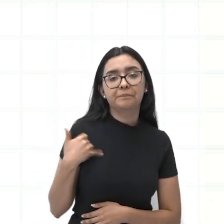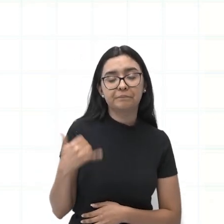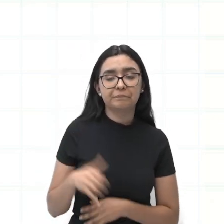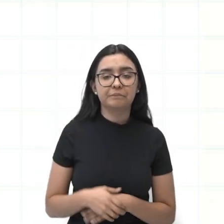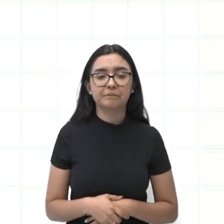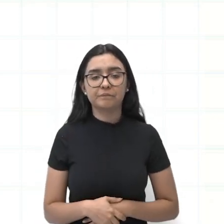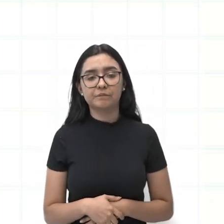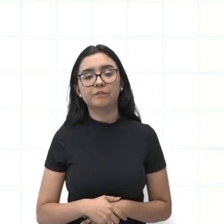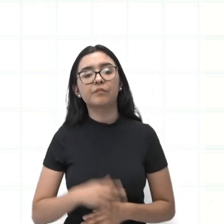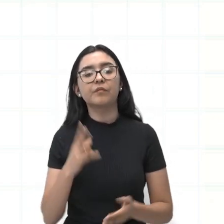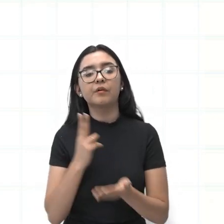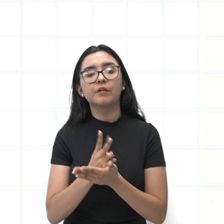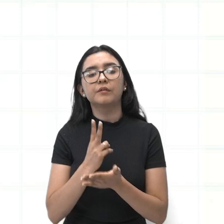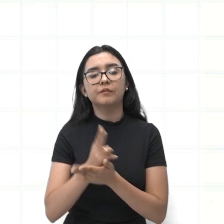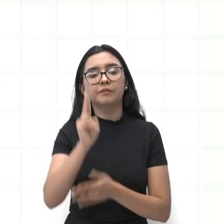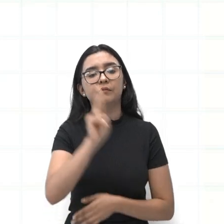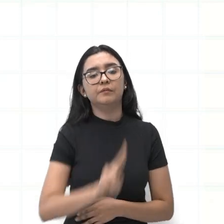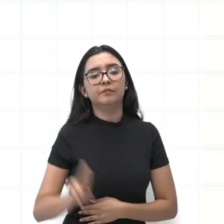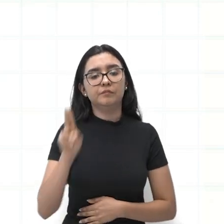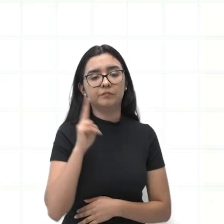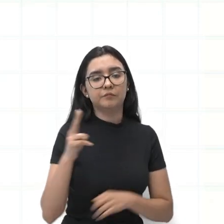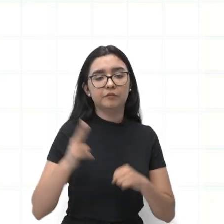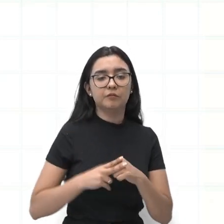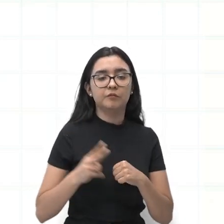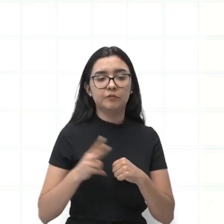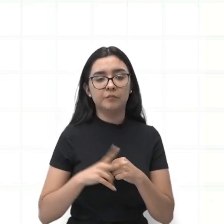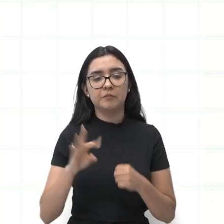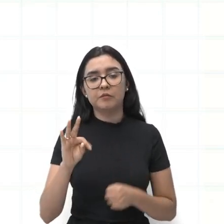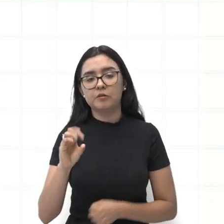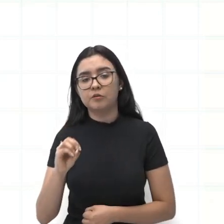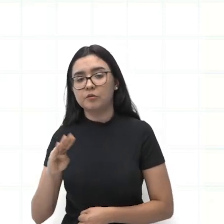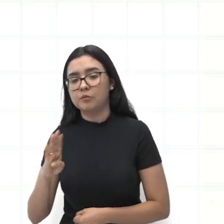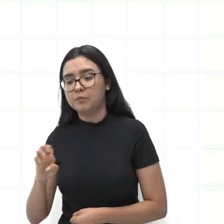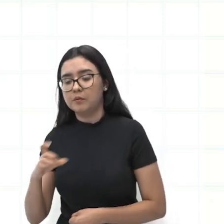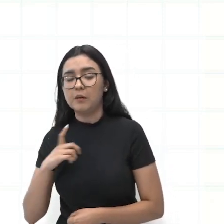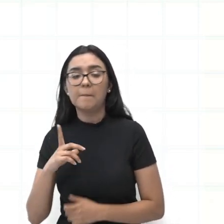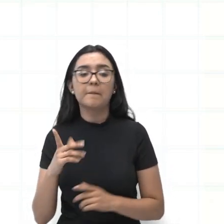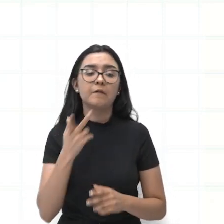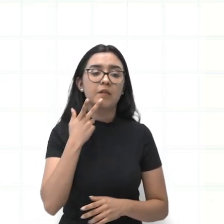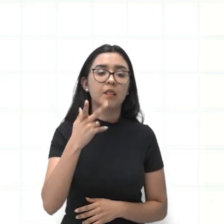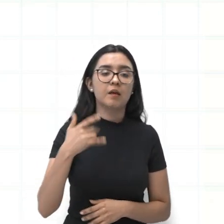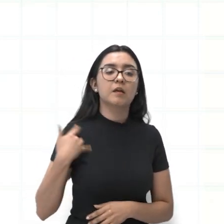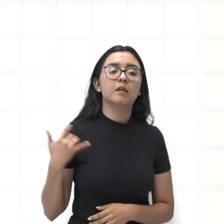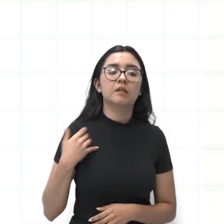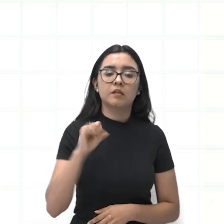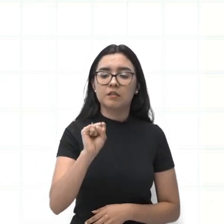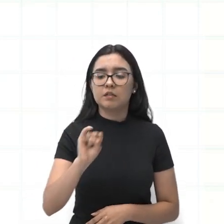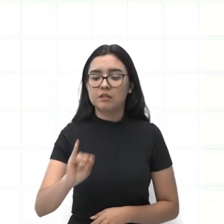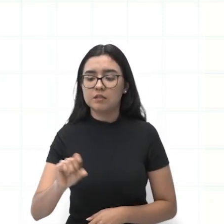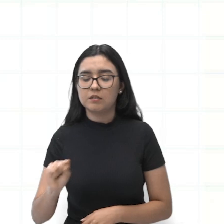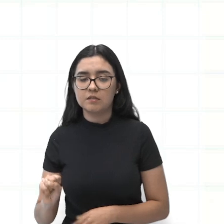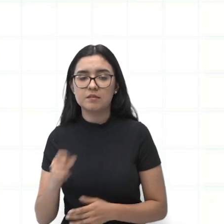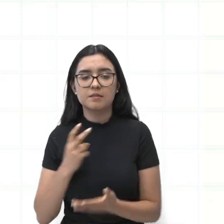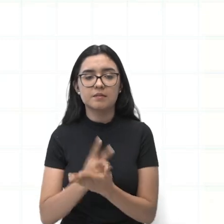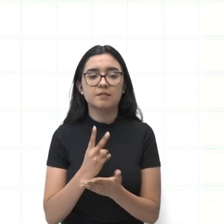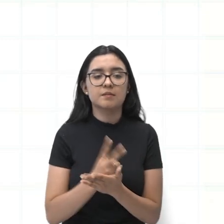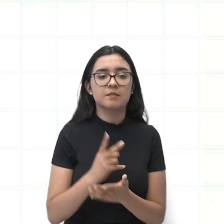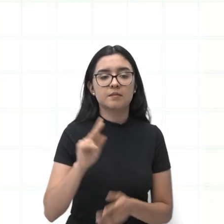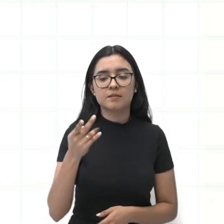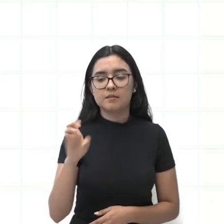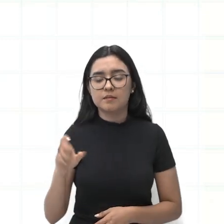de idade. Eu sempre vou utilizar o verbo to be para falar a idade, tá, gente? Nunca vou utilizar o